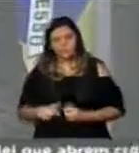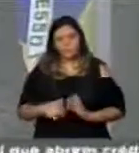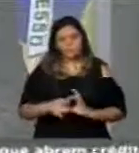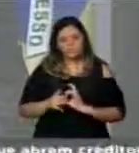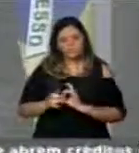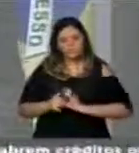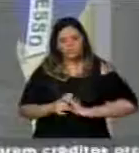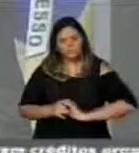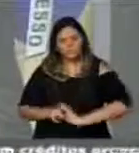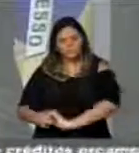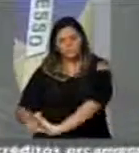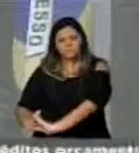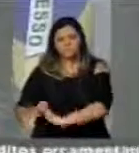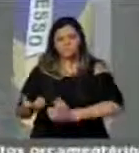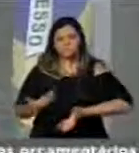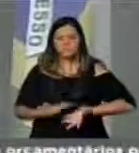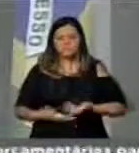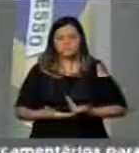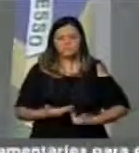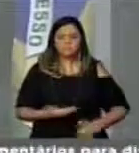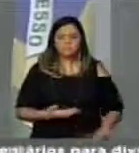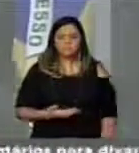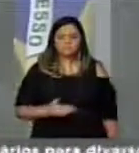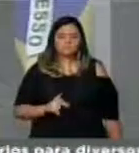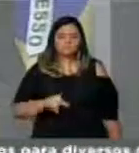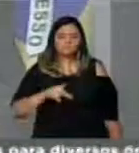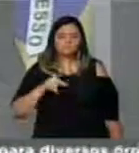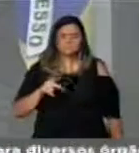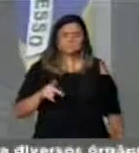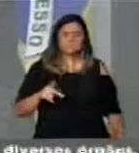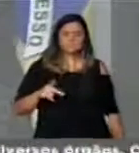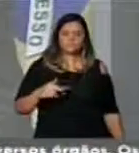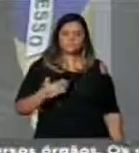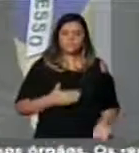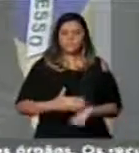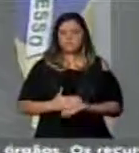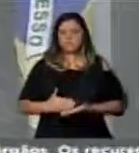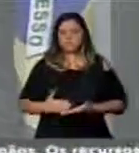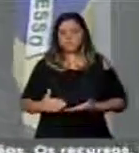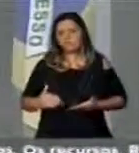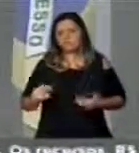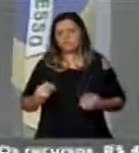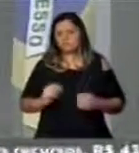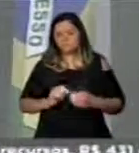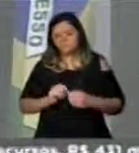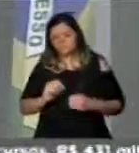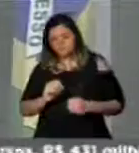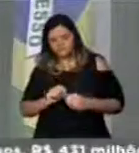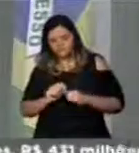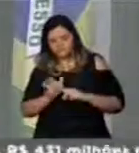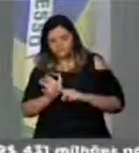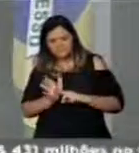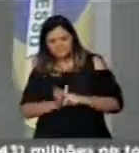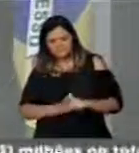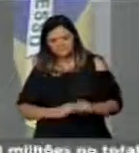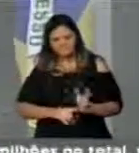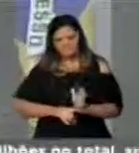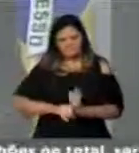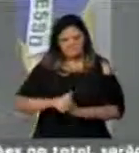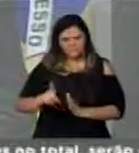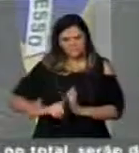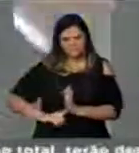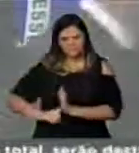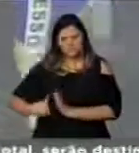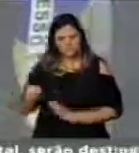com a opinião pública nas ruas começa a fazer se questiona mesmo questionamento que são vitais próprio da